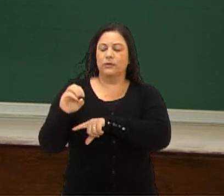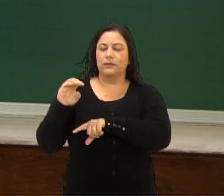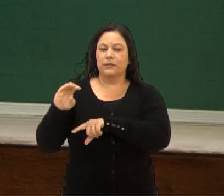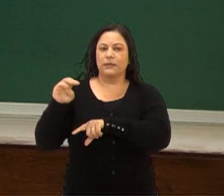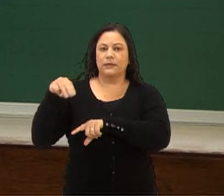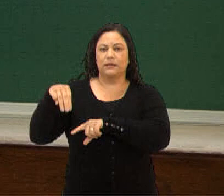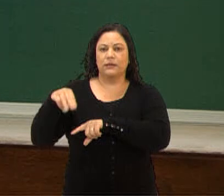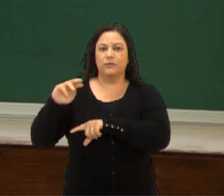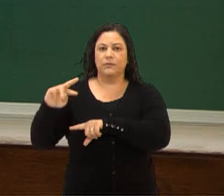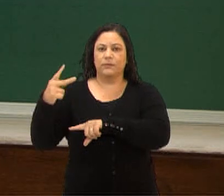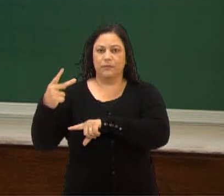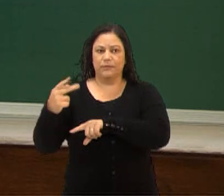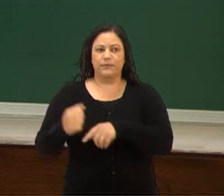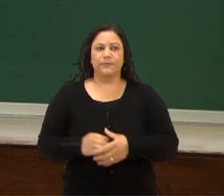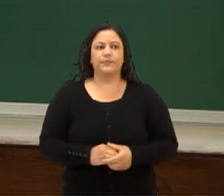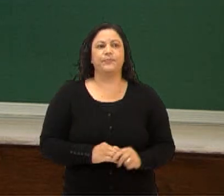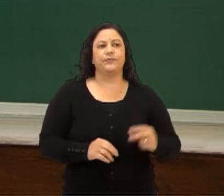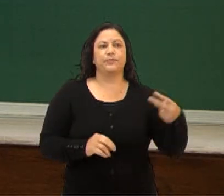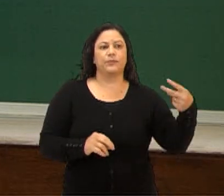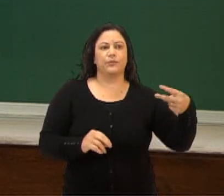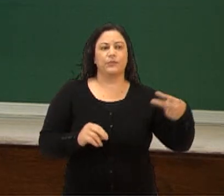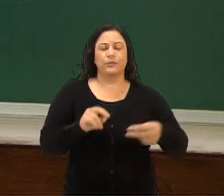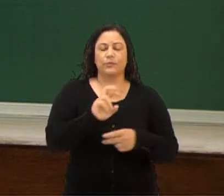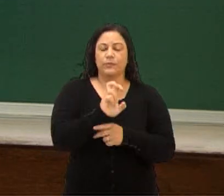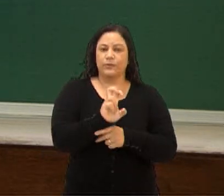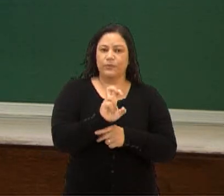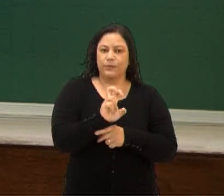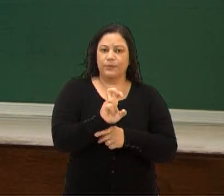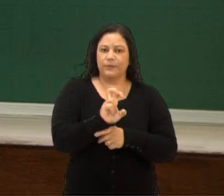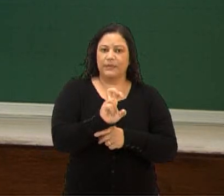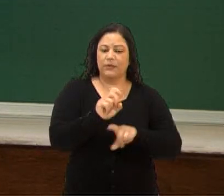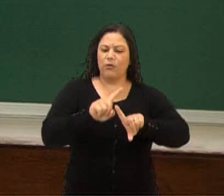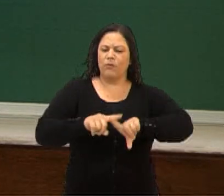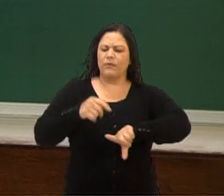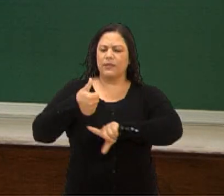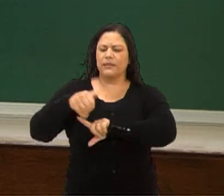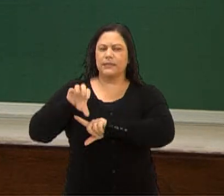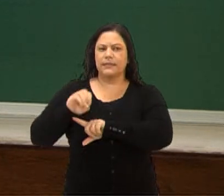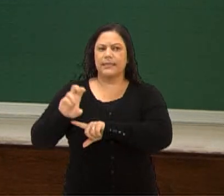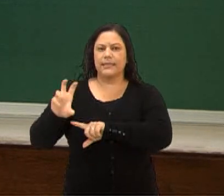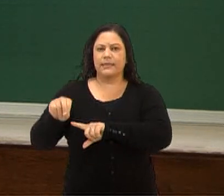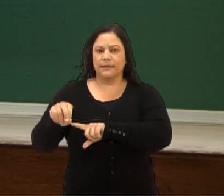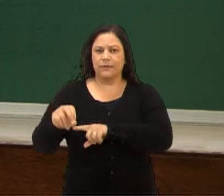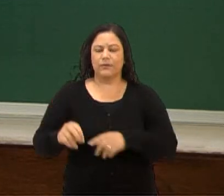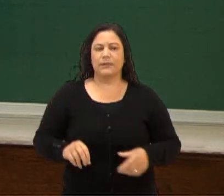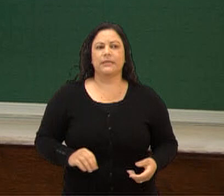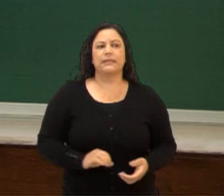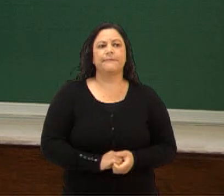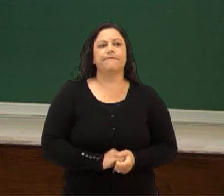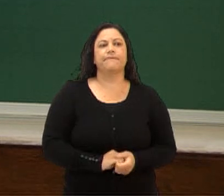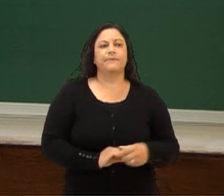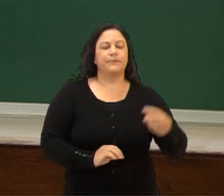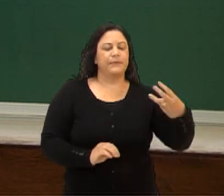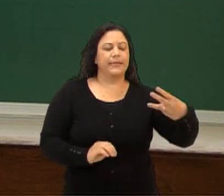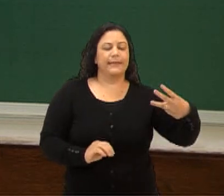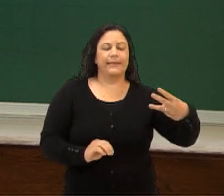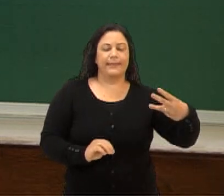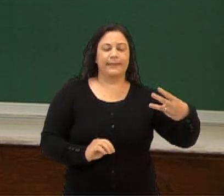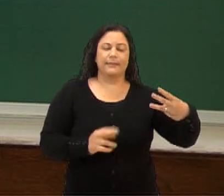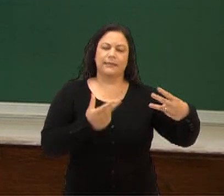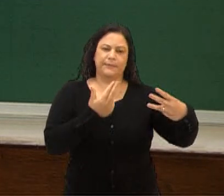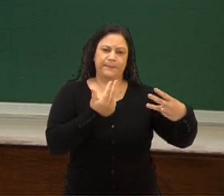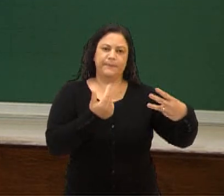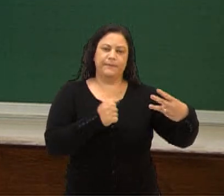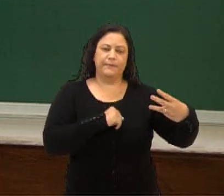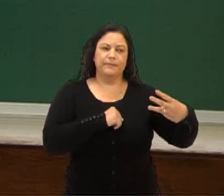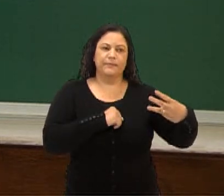da face 1. Da face 2, 5 centímetros vezes 10, que é a altura, 50 centímetros quadrados. Da face 3, ela é igual à face 2.